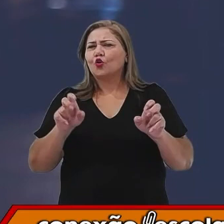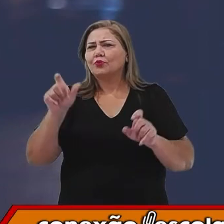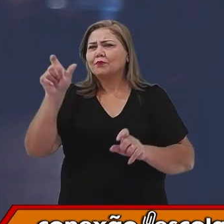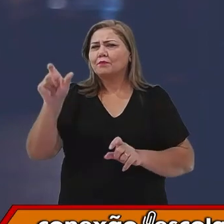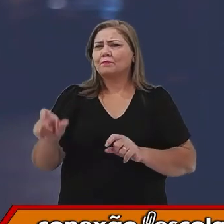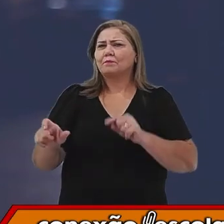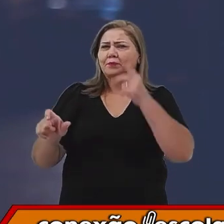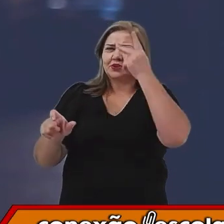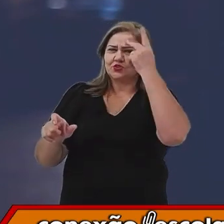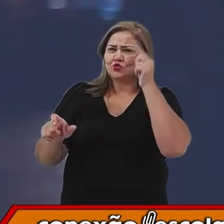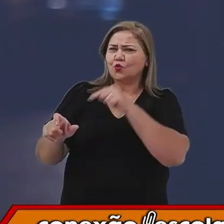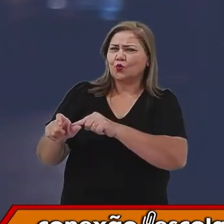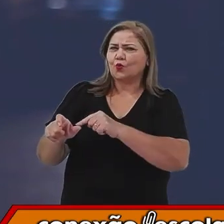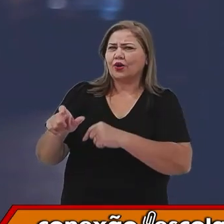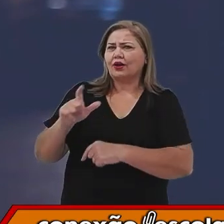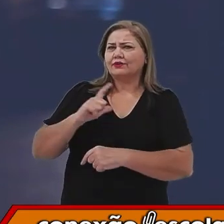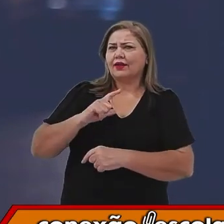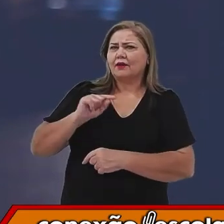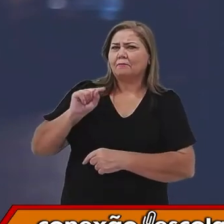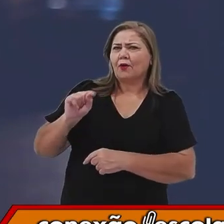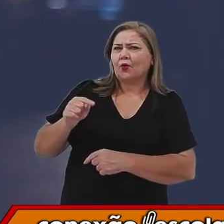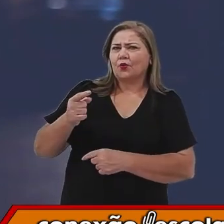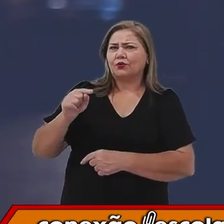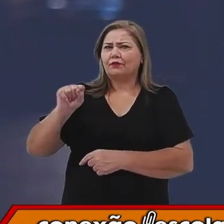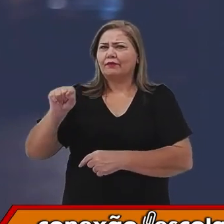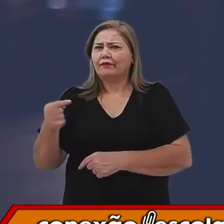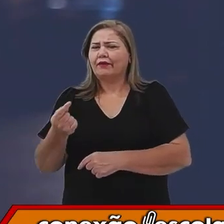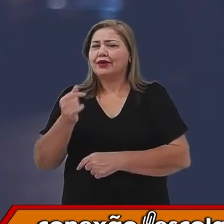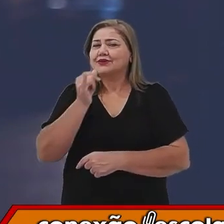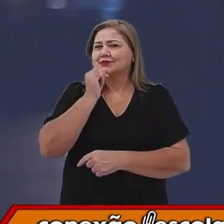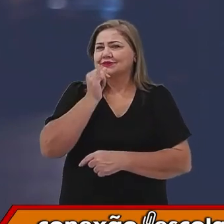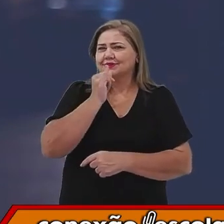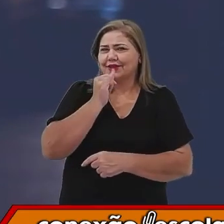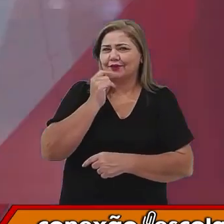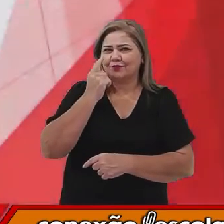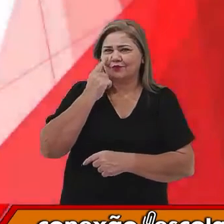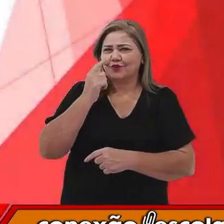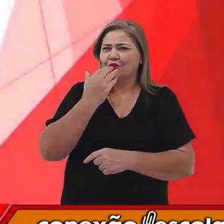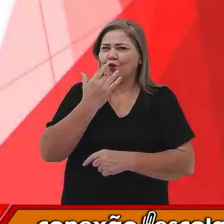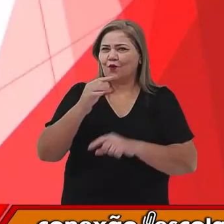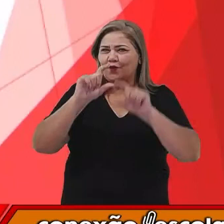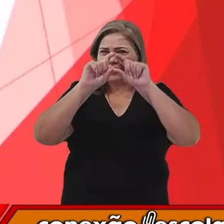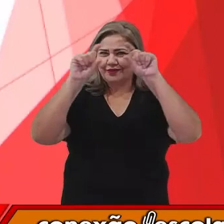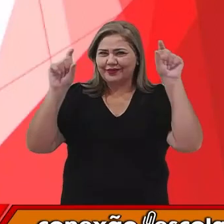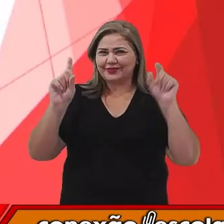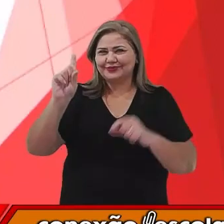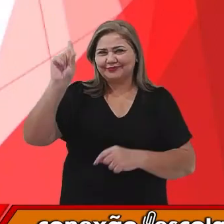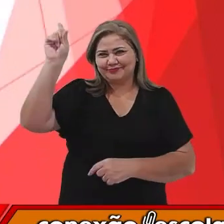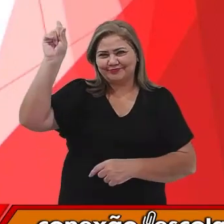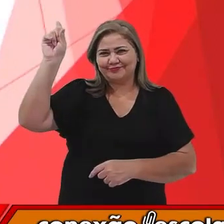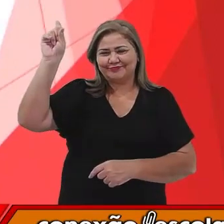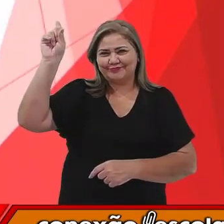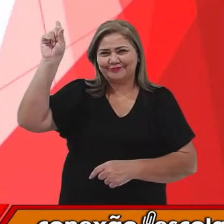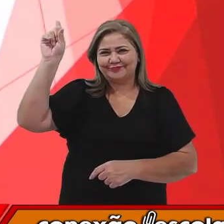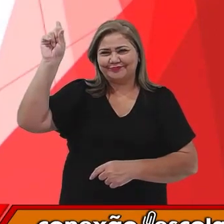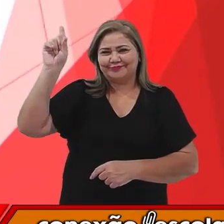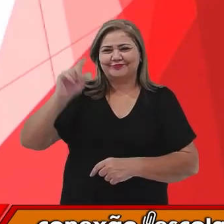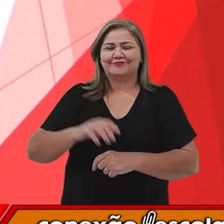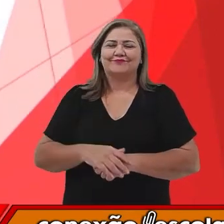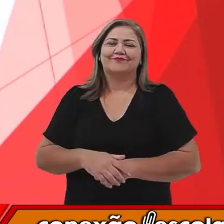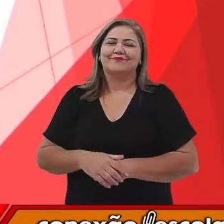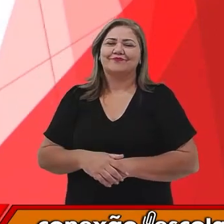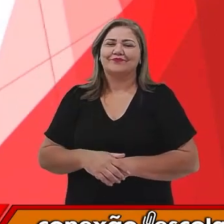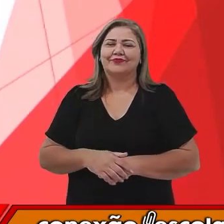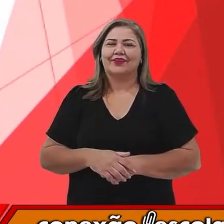tem alguma marca de pontuação. Vamos observar o exemplo aí nesse box colorido. Mais uma noite me